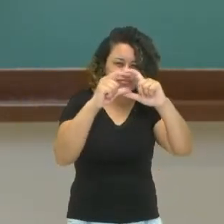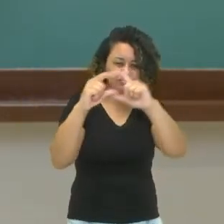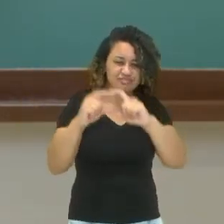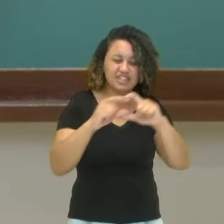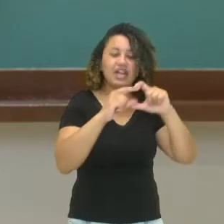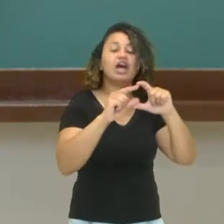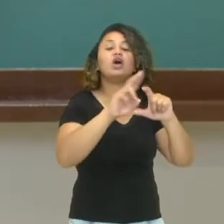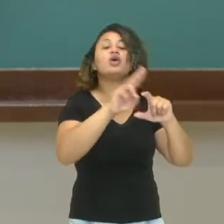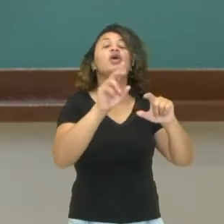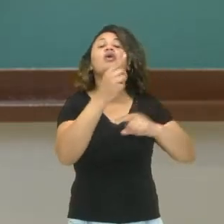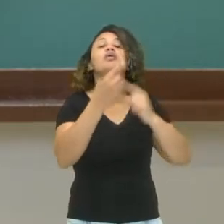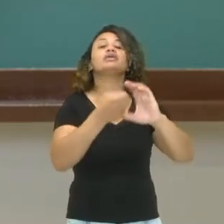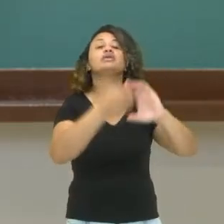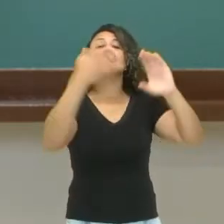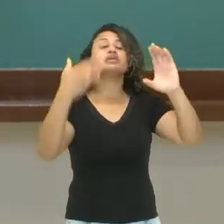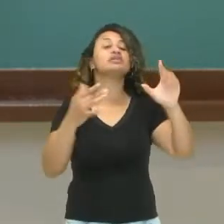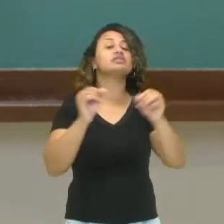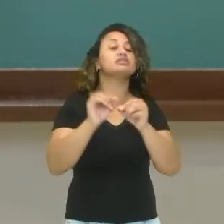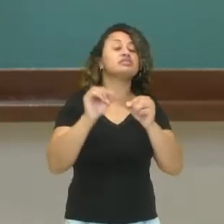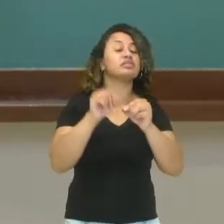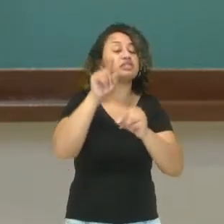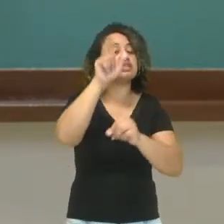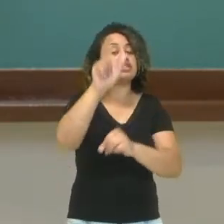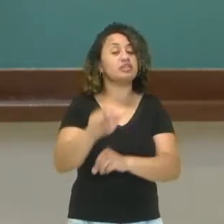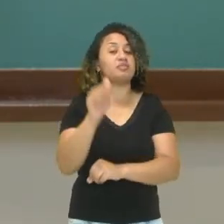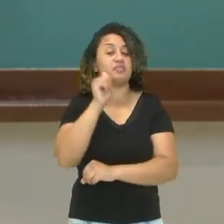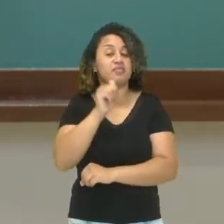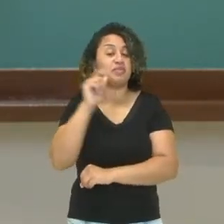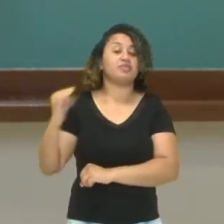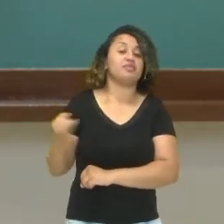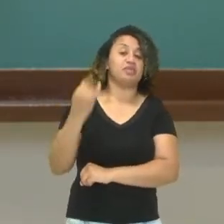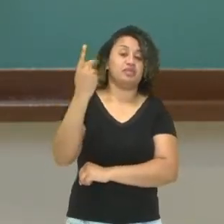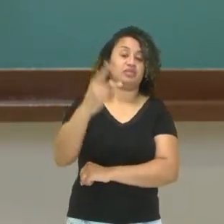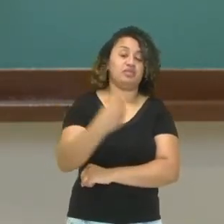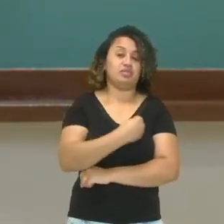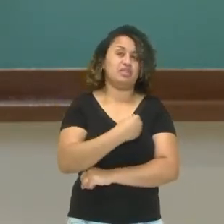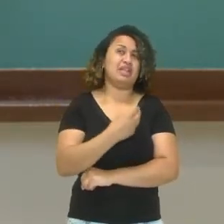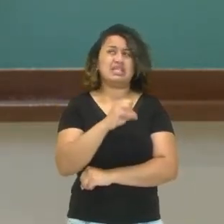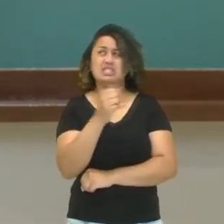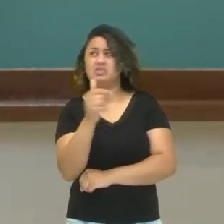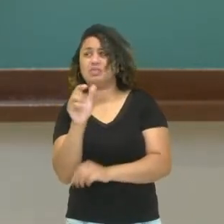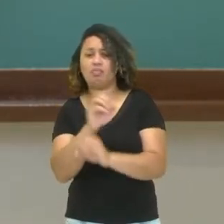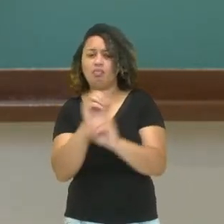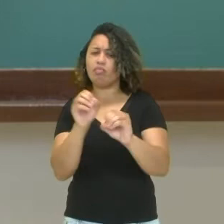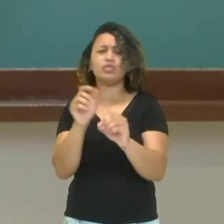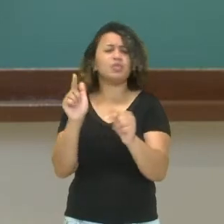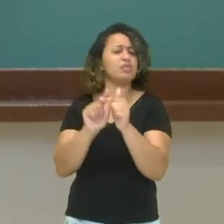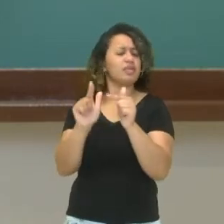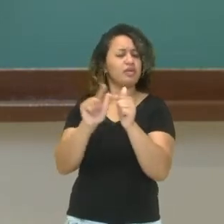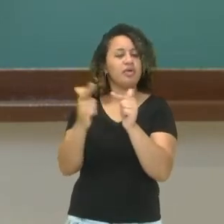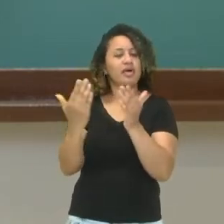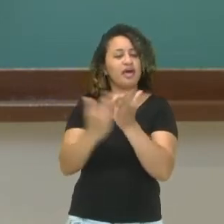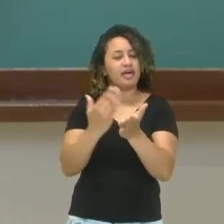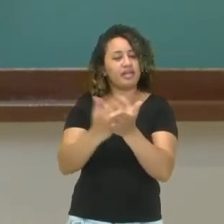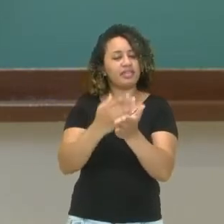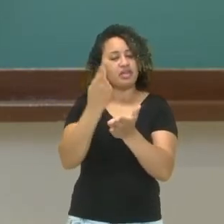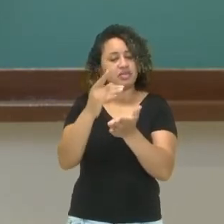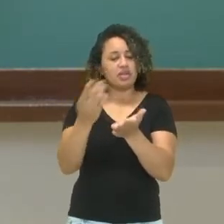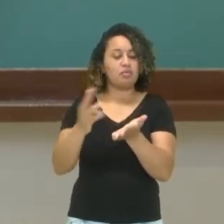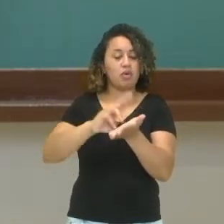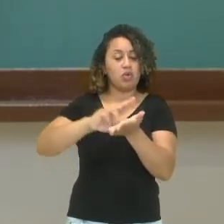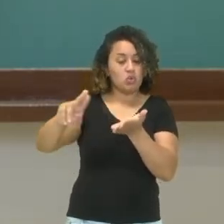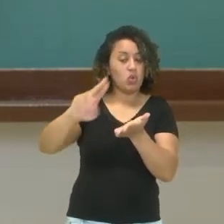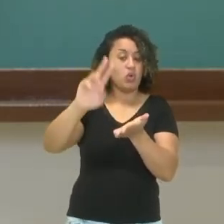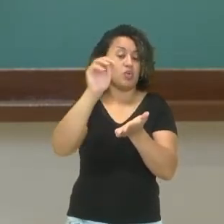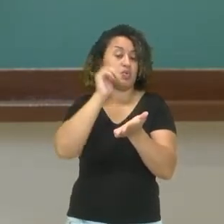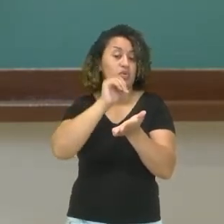seja especial na sua vida. Se você não tiver nada disso, não tem problema. No seu caderno você escreve o nome dessa mulher